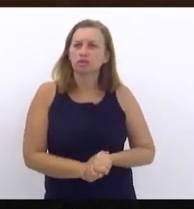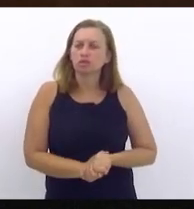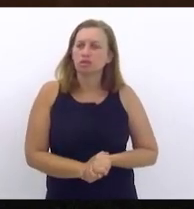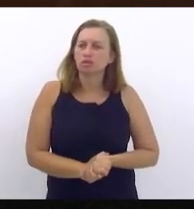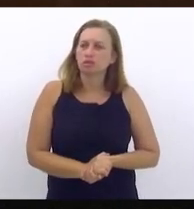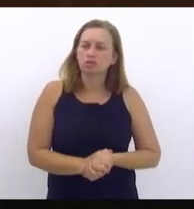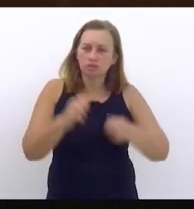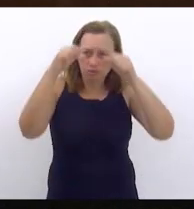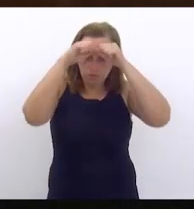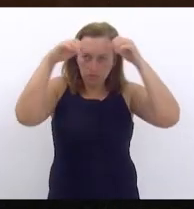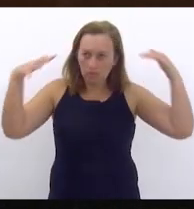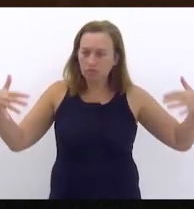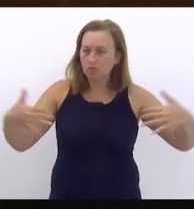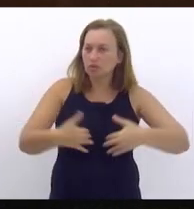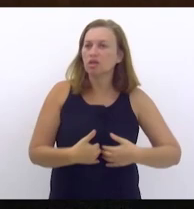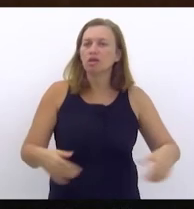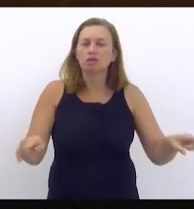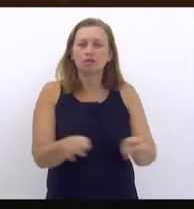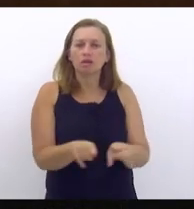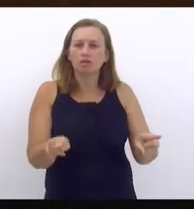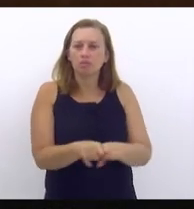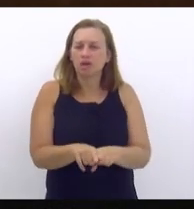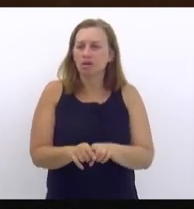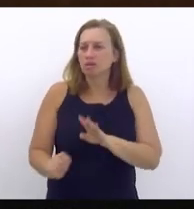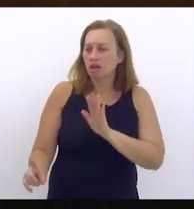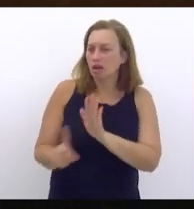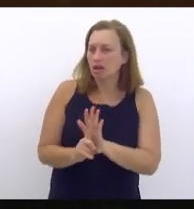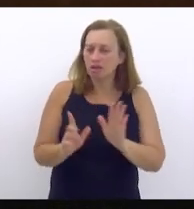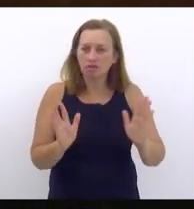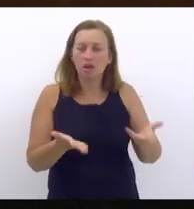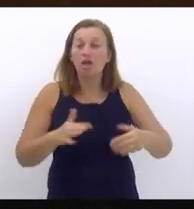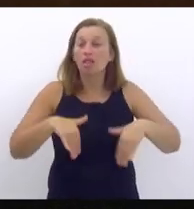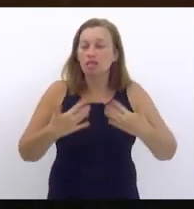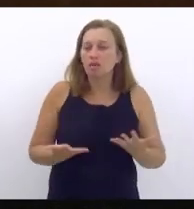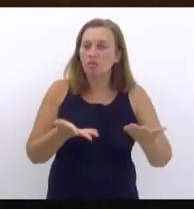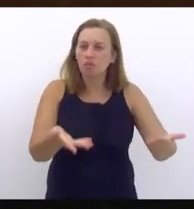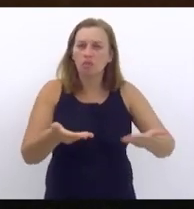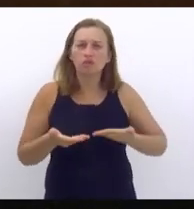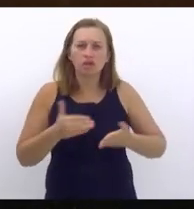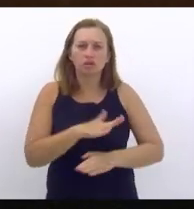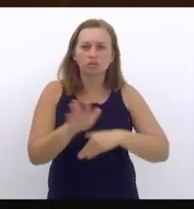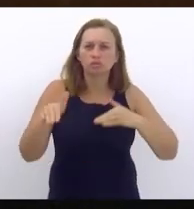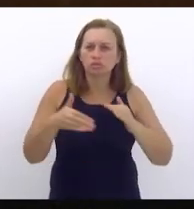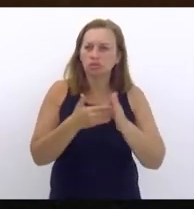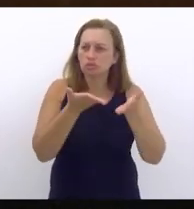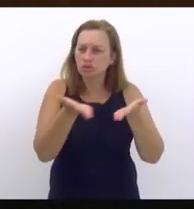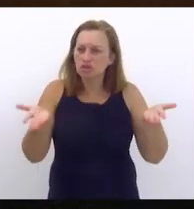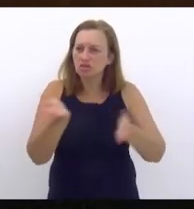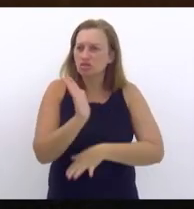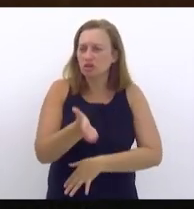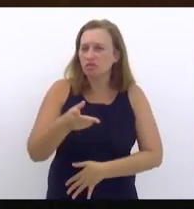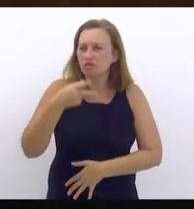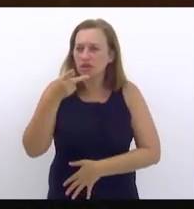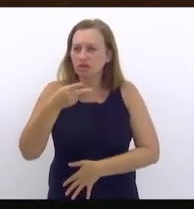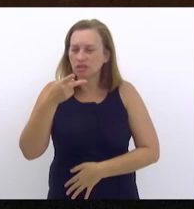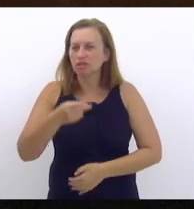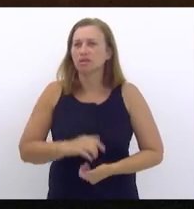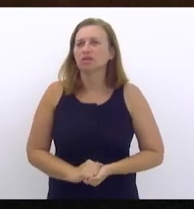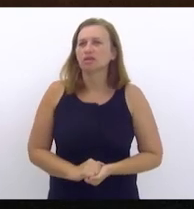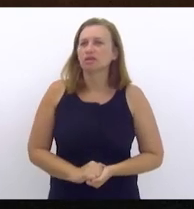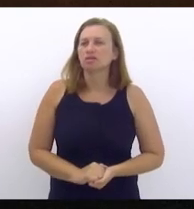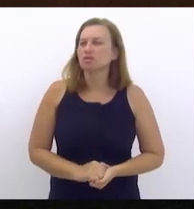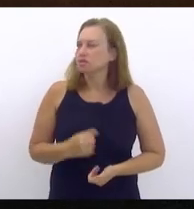dos autistas, como também da atual legislatura. Então, convido a todos, já dizendo que